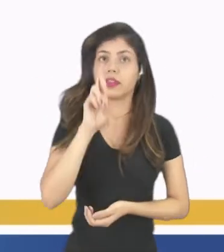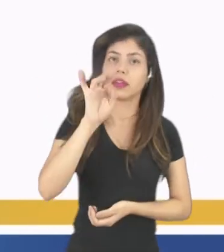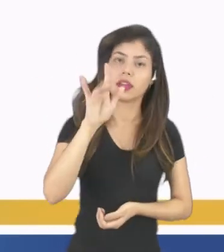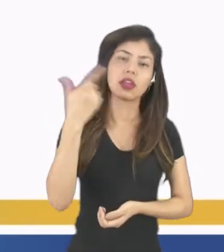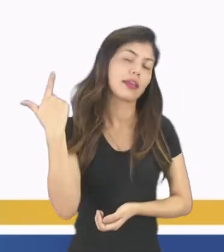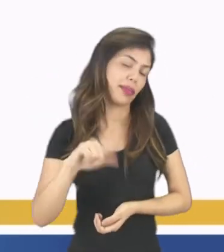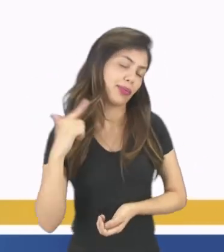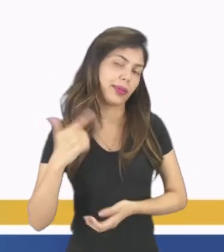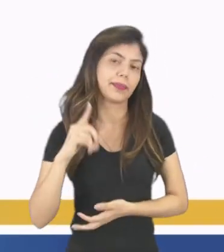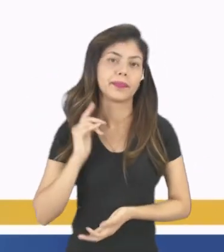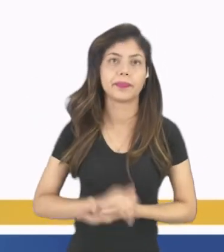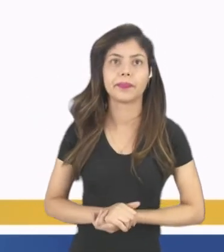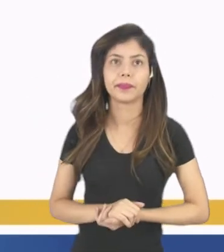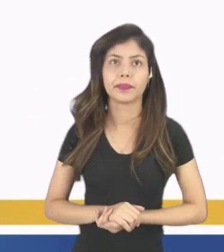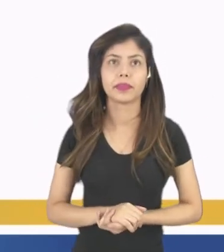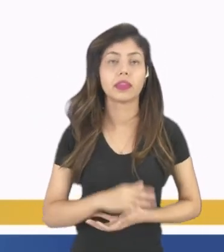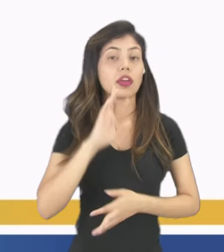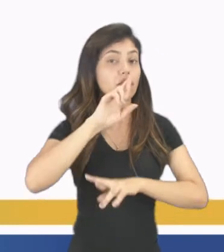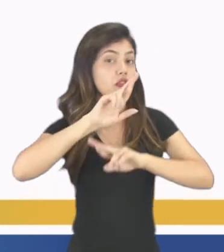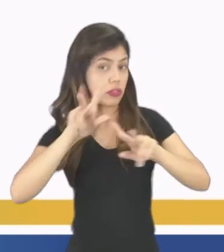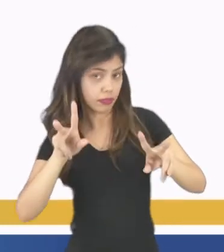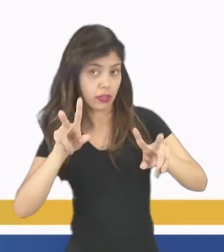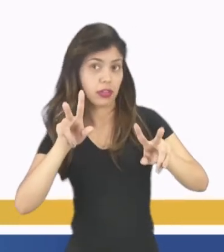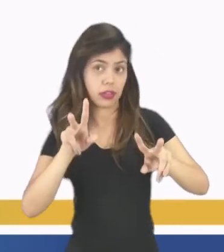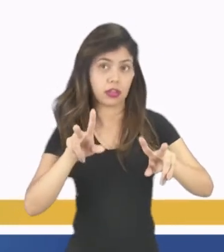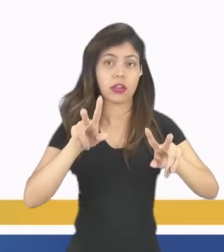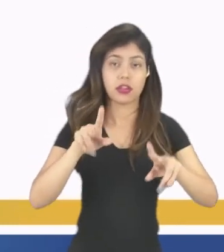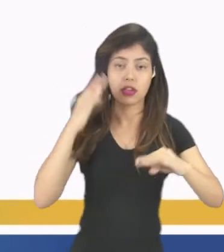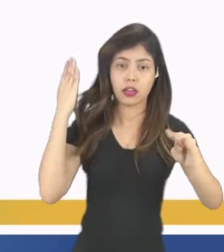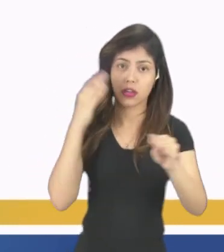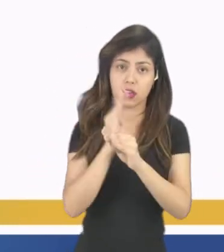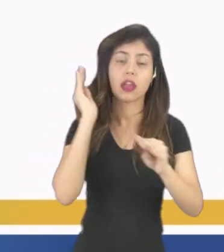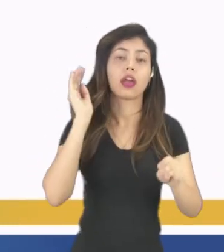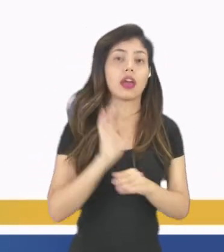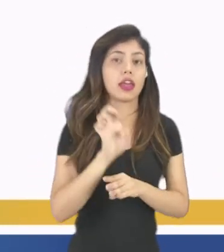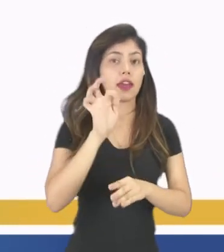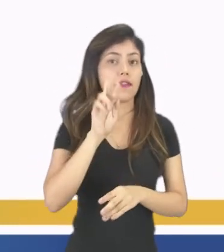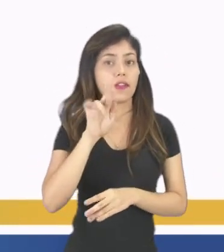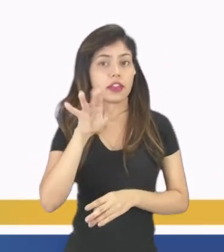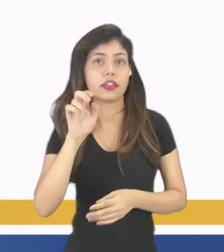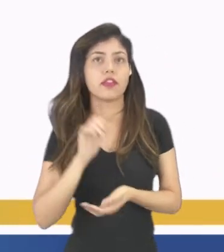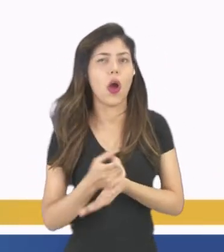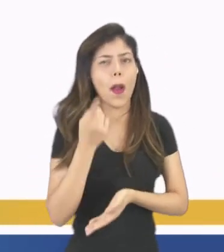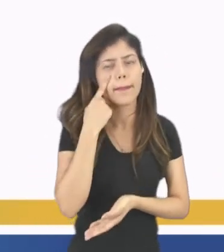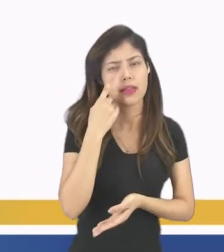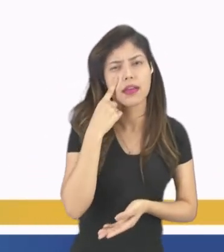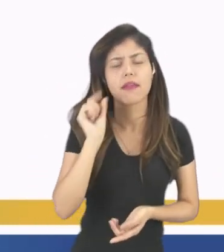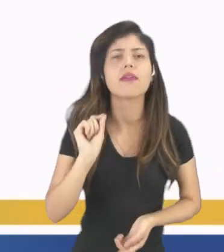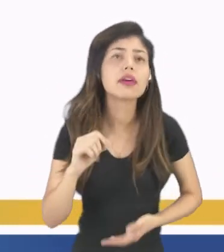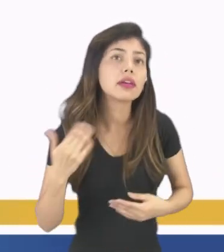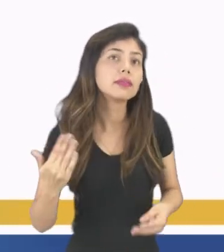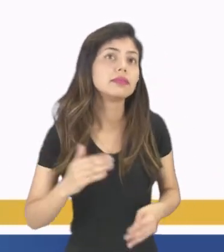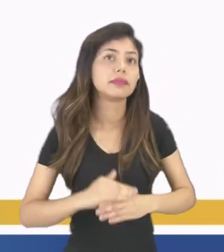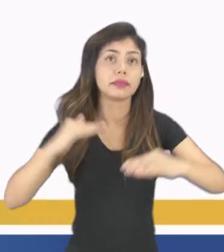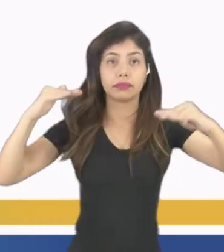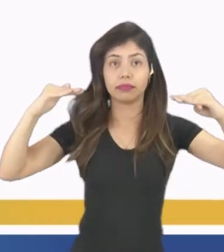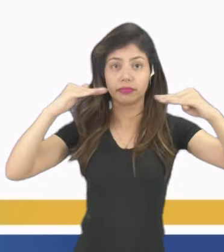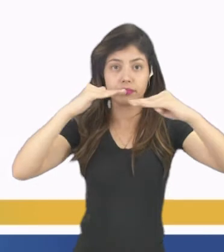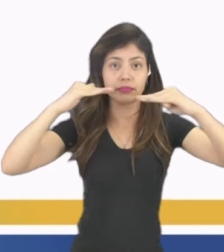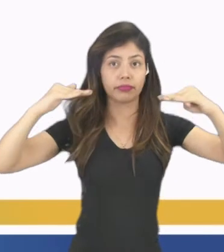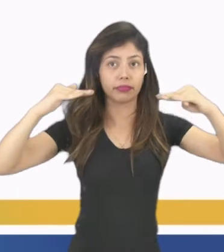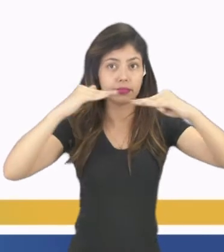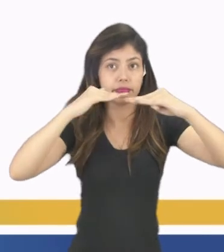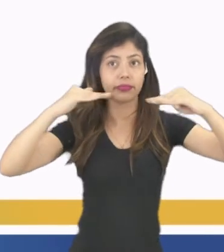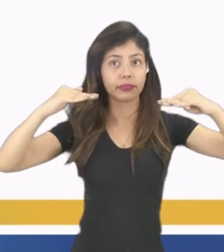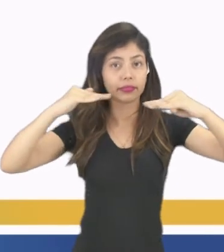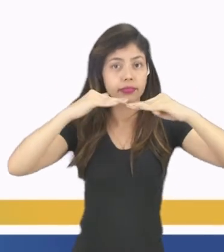reação não vai ocorrer. Diferente da colisão efetiva. Então, o que a gente pode observar aqui? Ó? É a mesma,